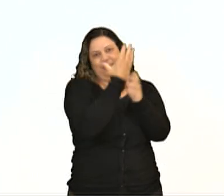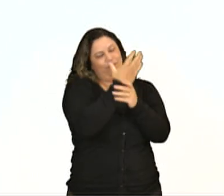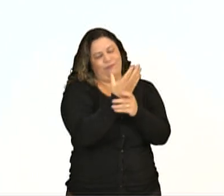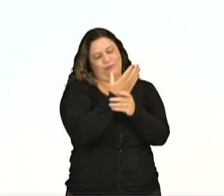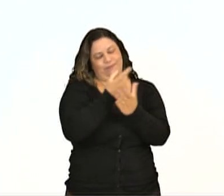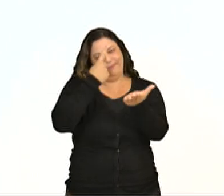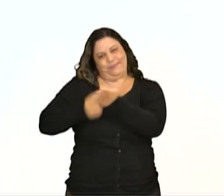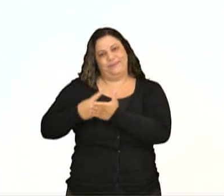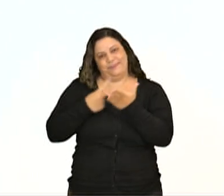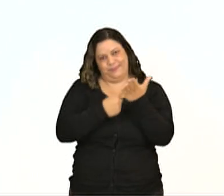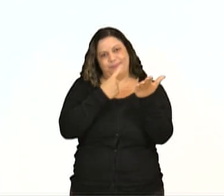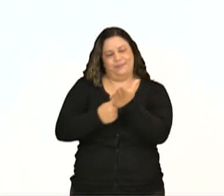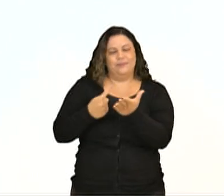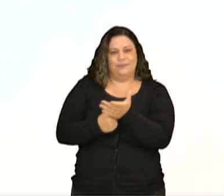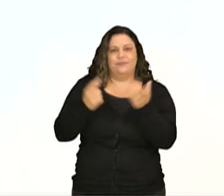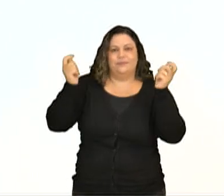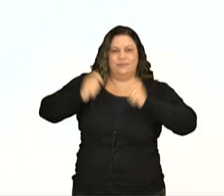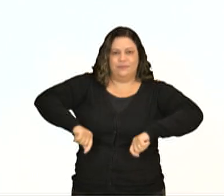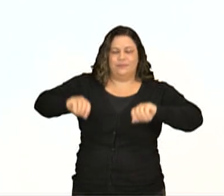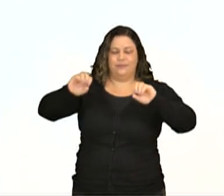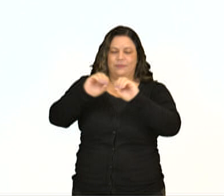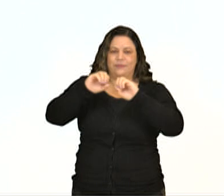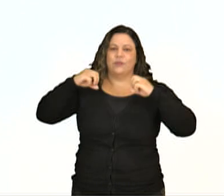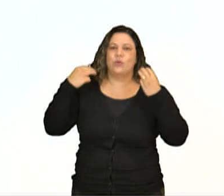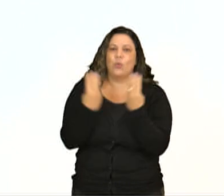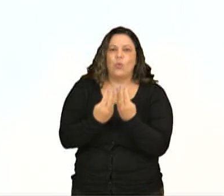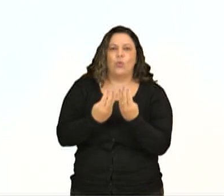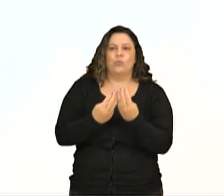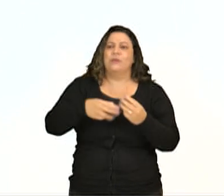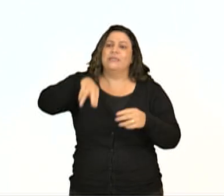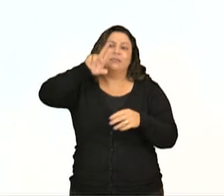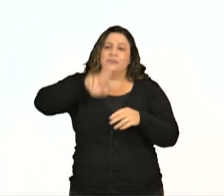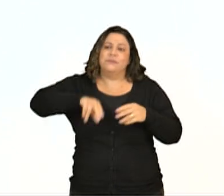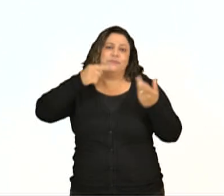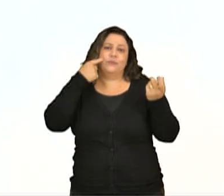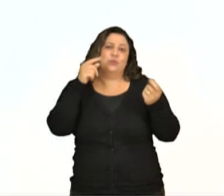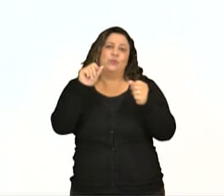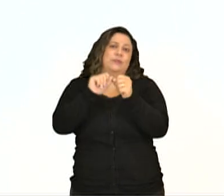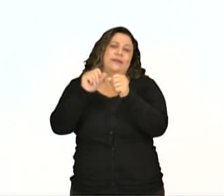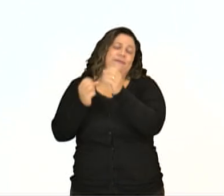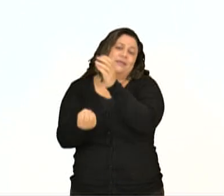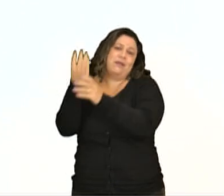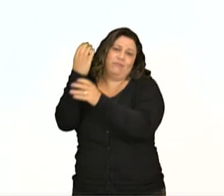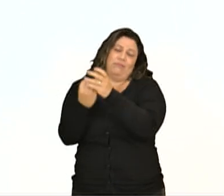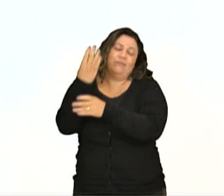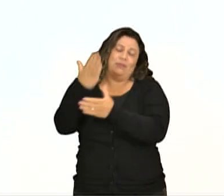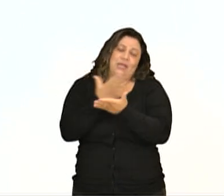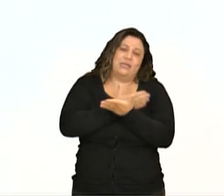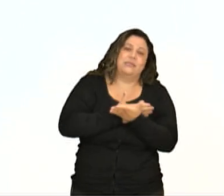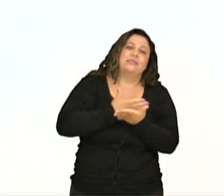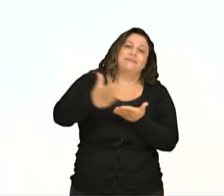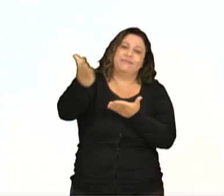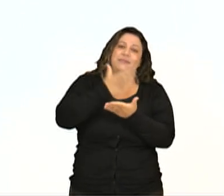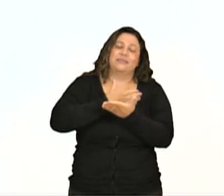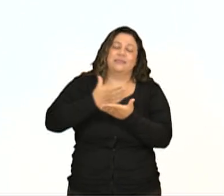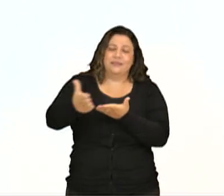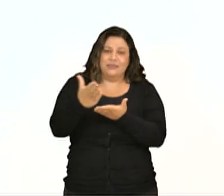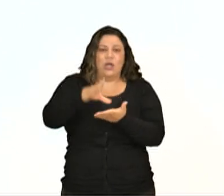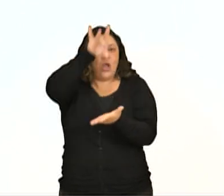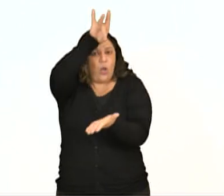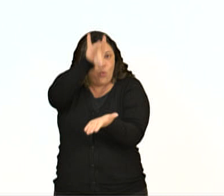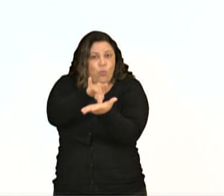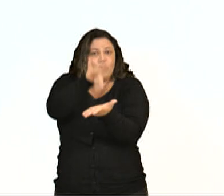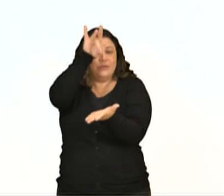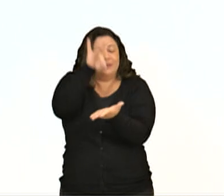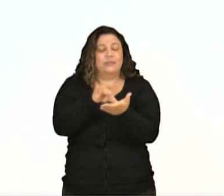que previa a criação do Estado palestino, mas que nunca saiu do papel. Esse nós podemos colocar aí como a questão